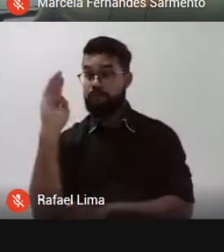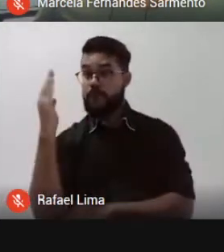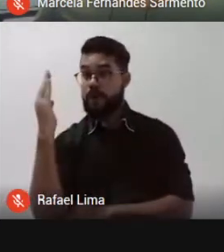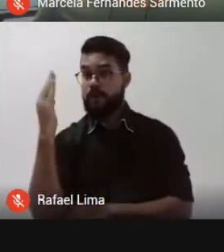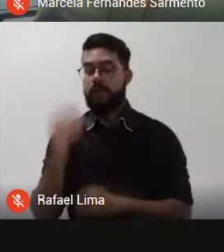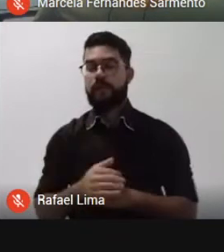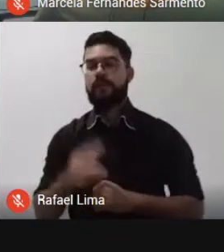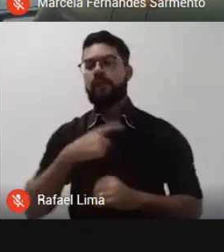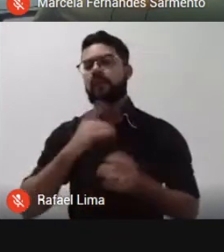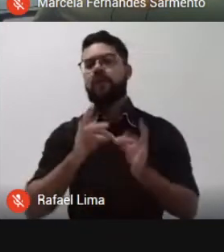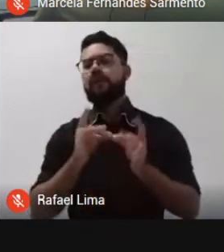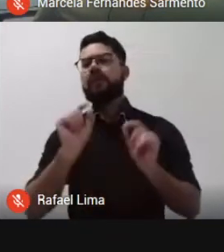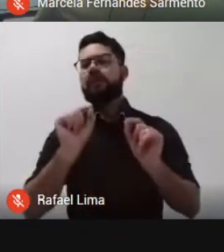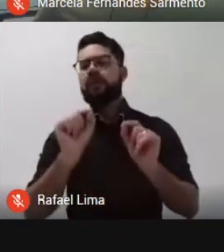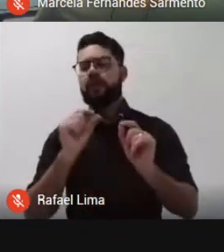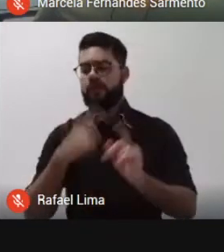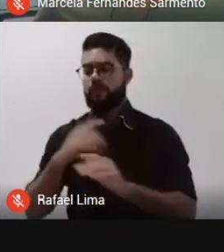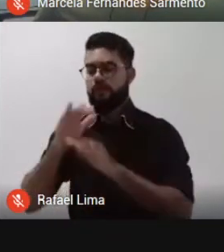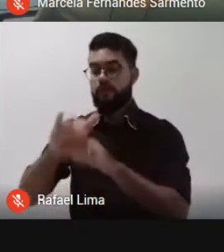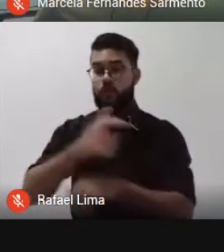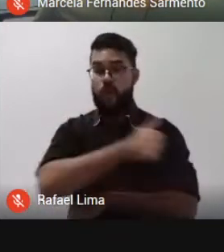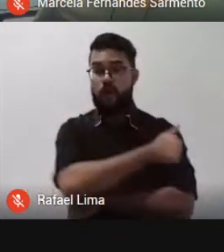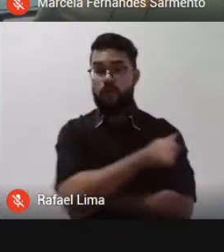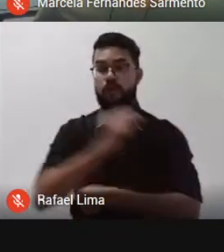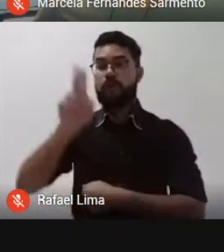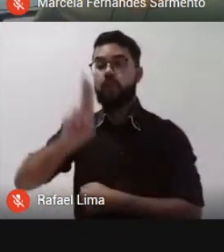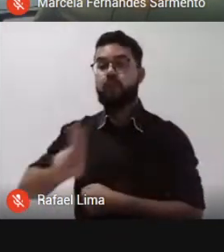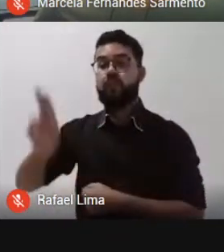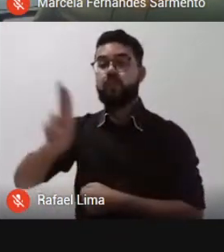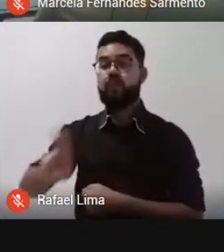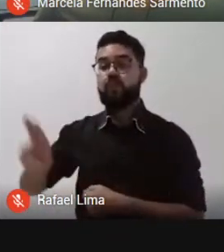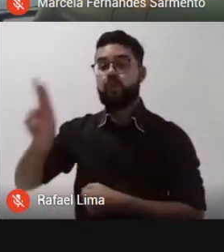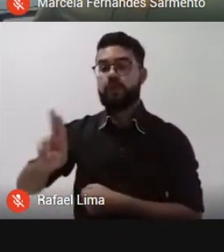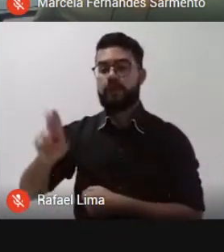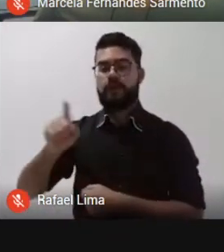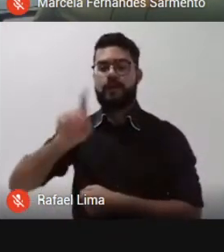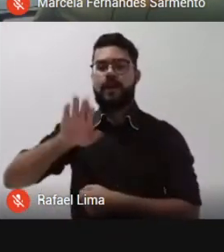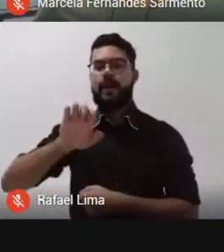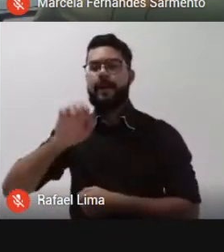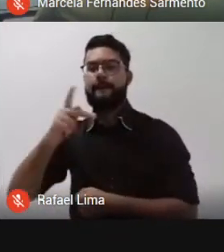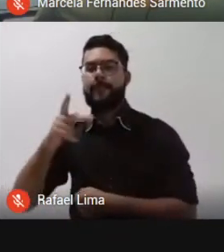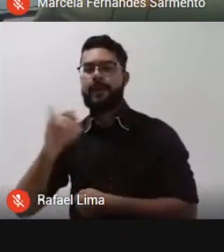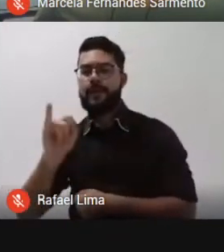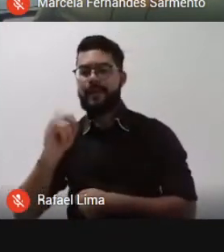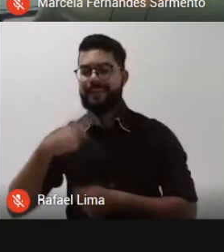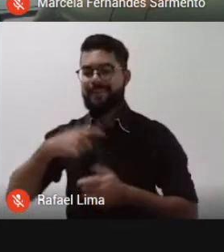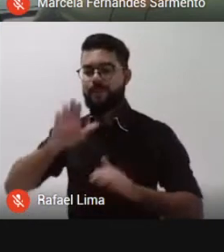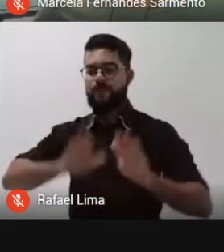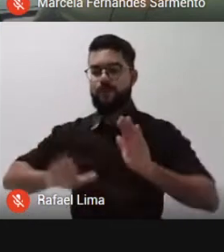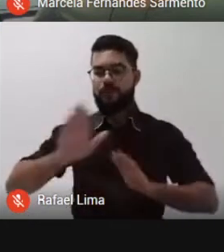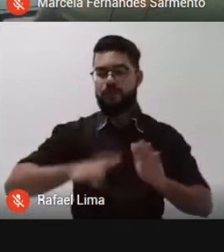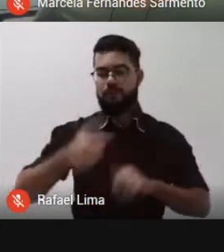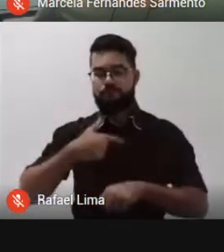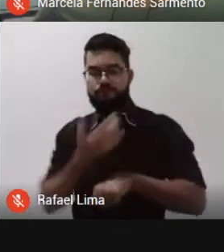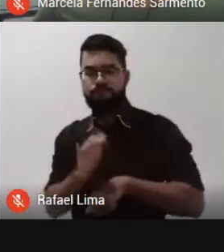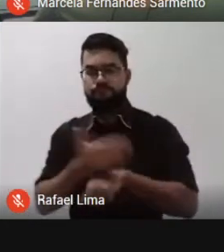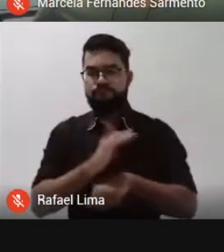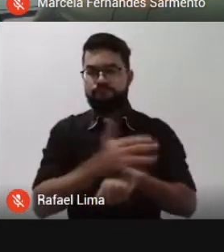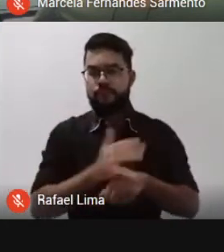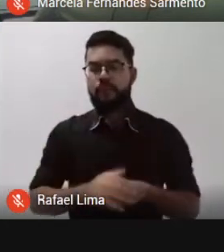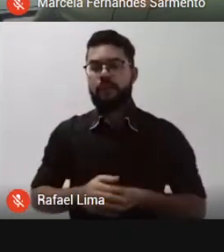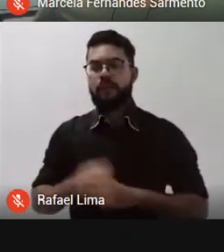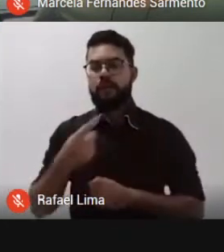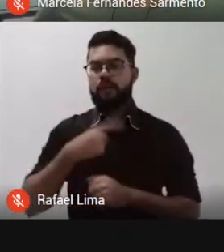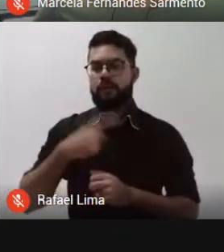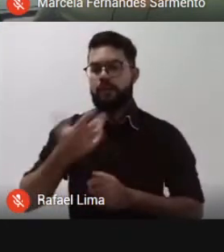para os alunos o uso dos materiais, o uso dos EPIs, né, onde a gente treinou a lixar